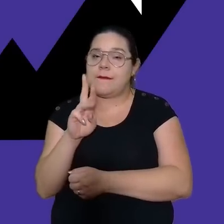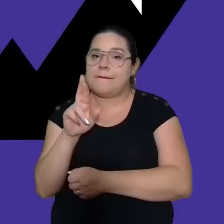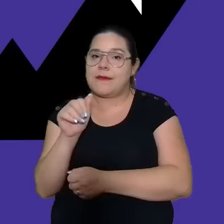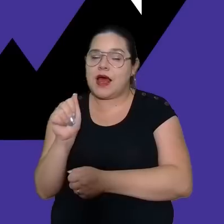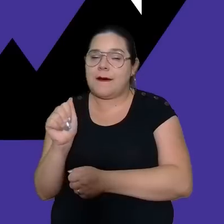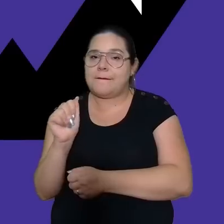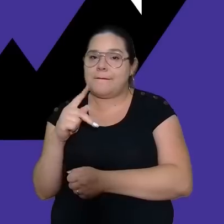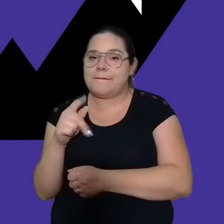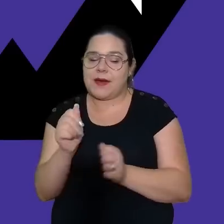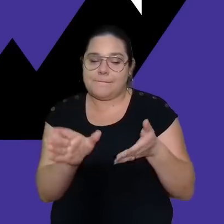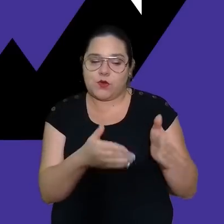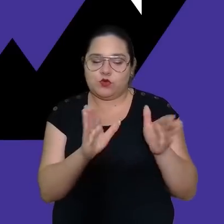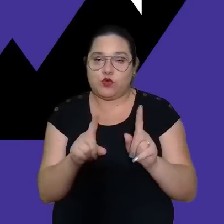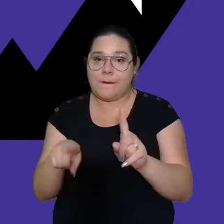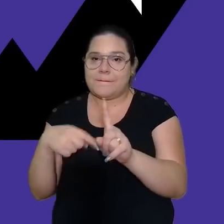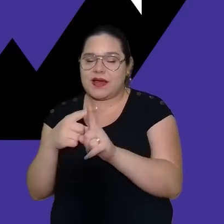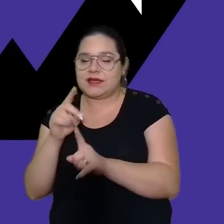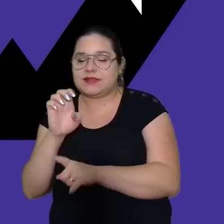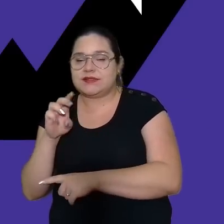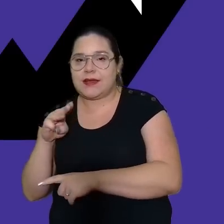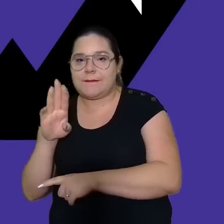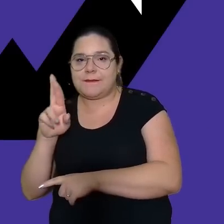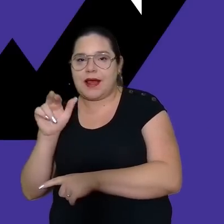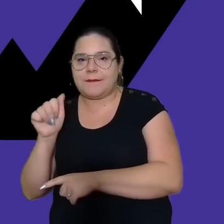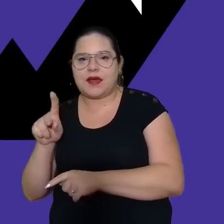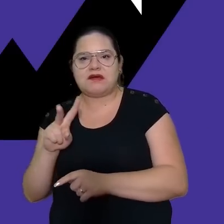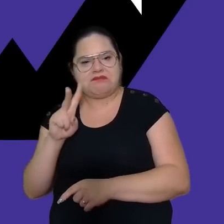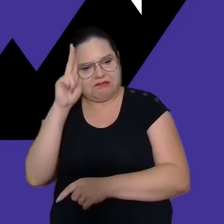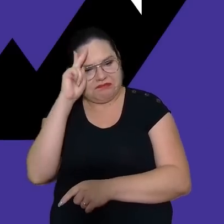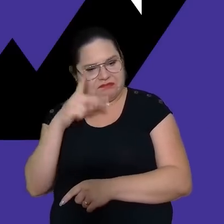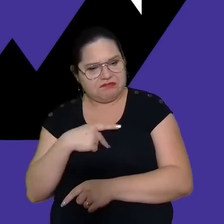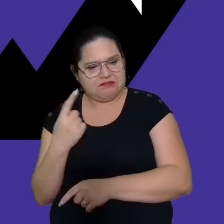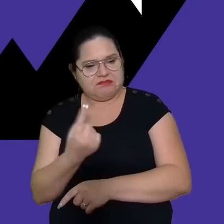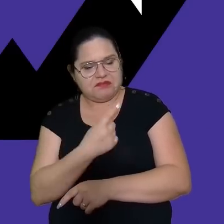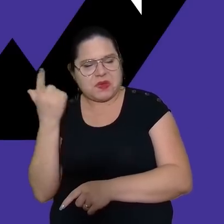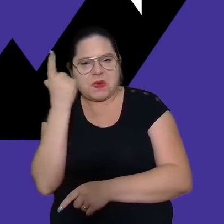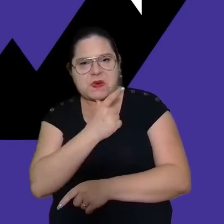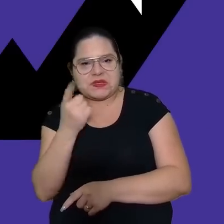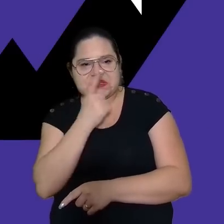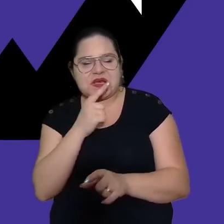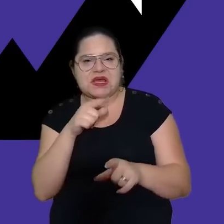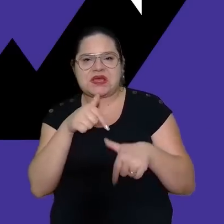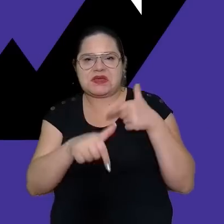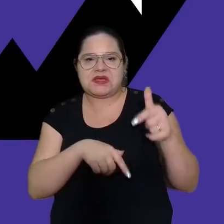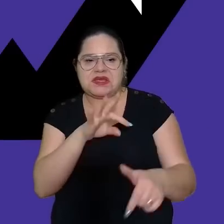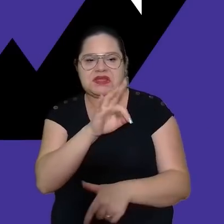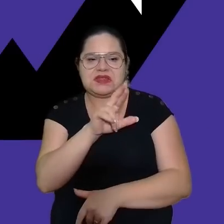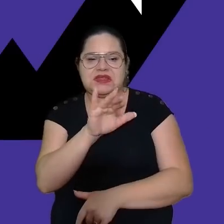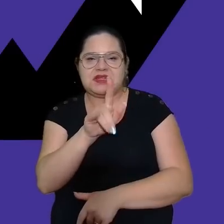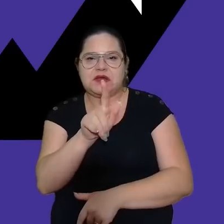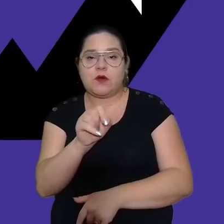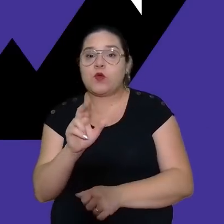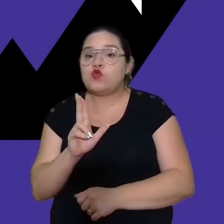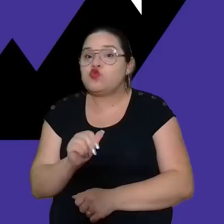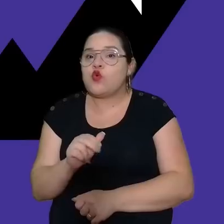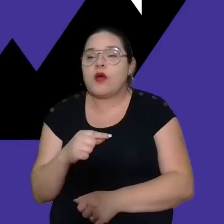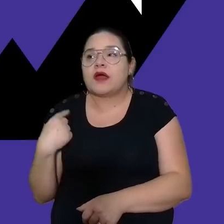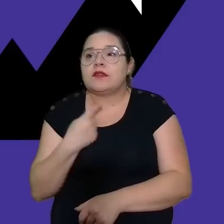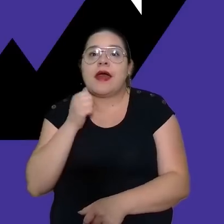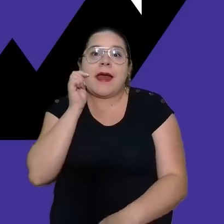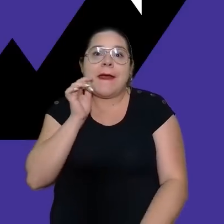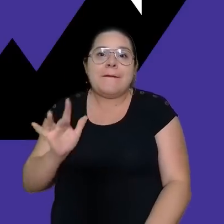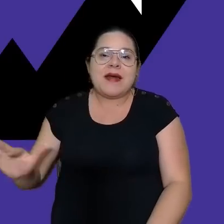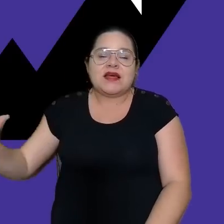rapidamente autossuficiente em trigo, algo que nunca ninguém imaginou que em clima tropical, como, por